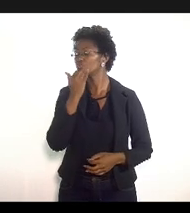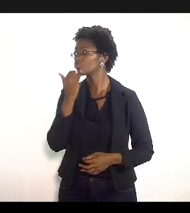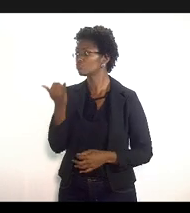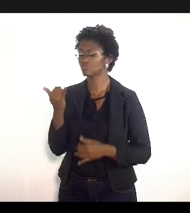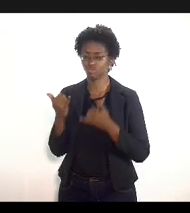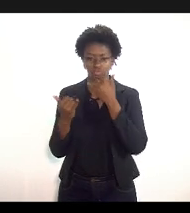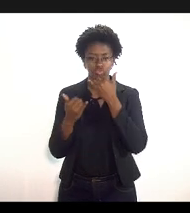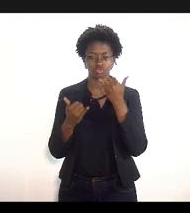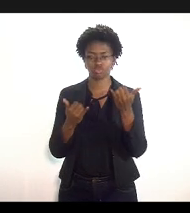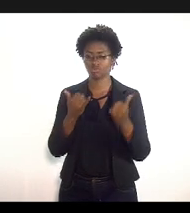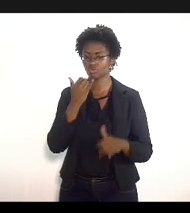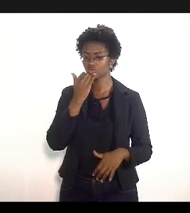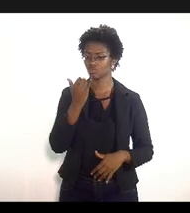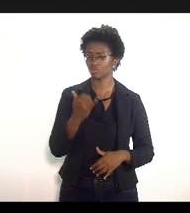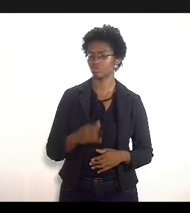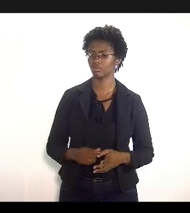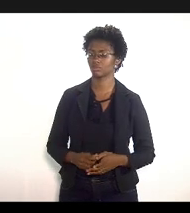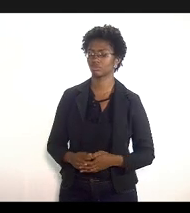desculpa.